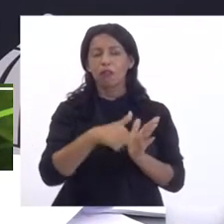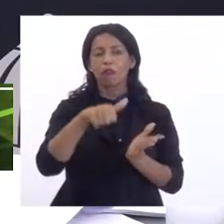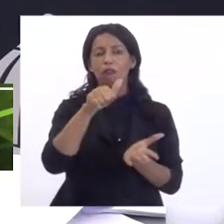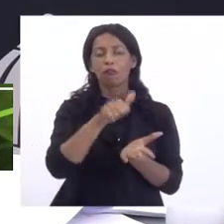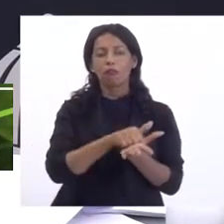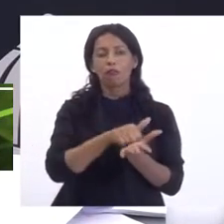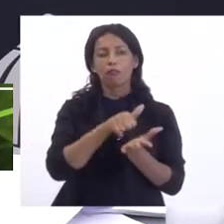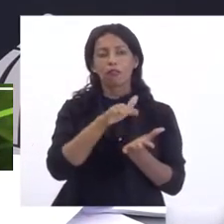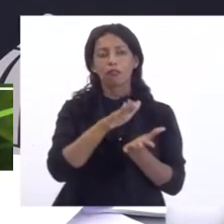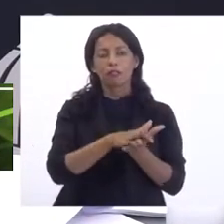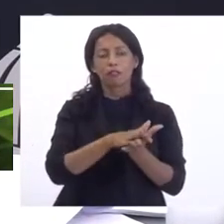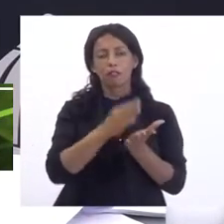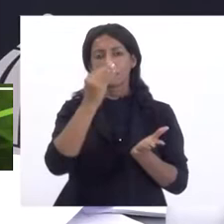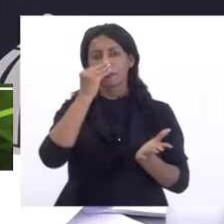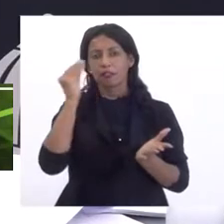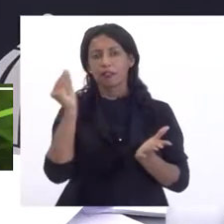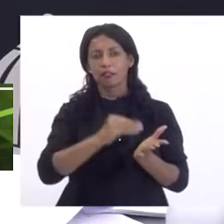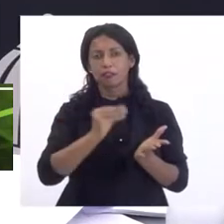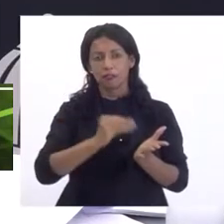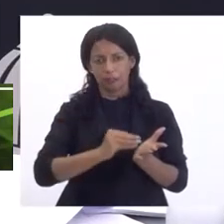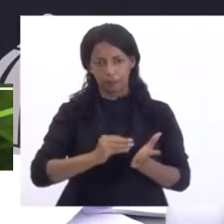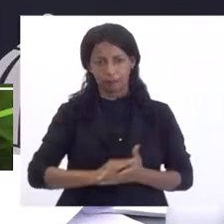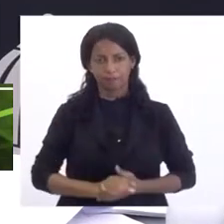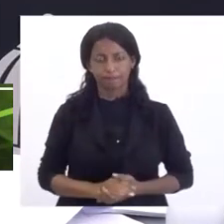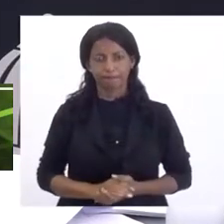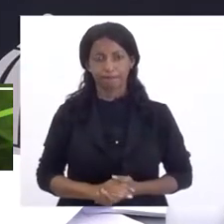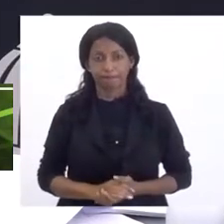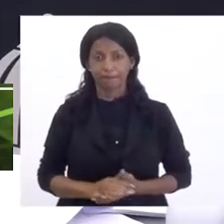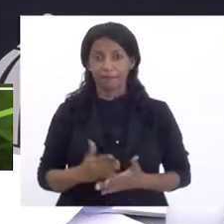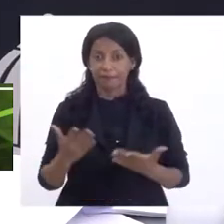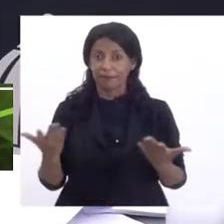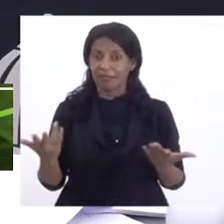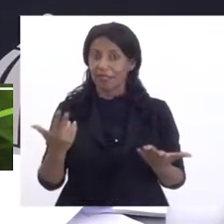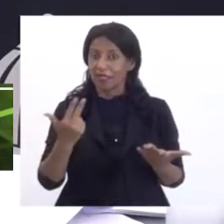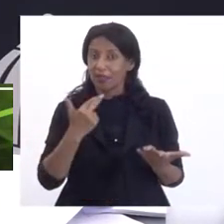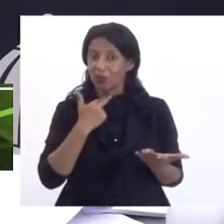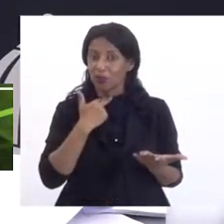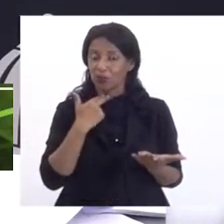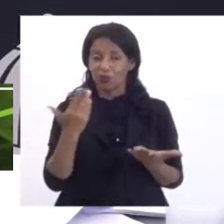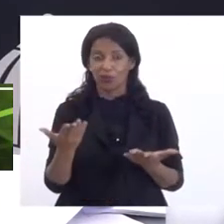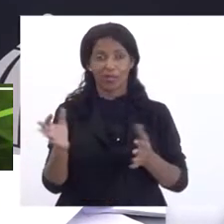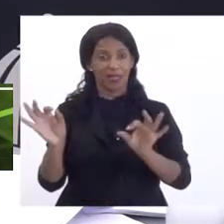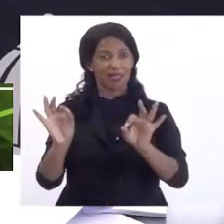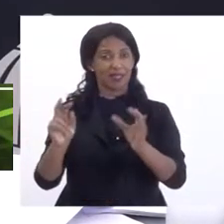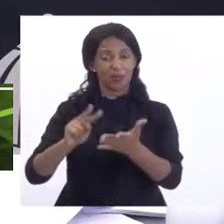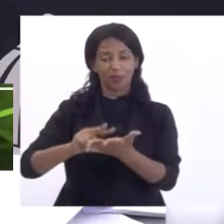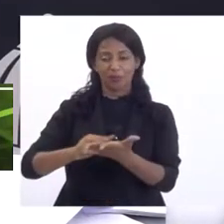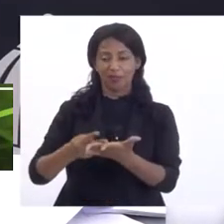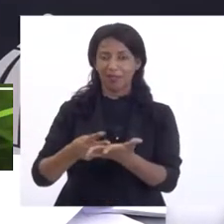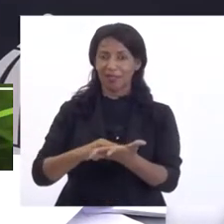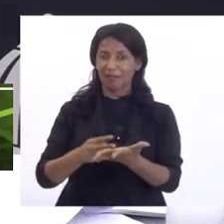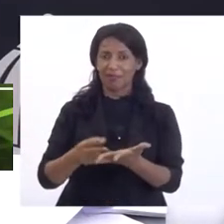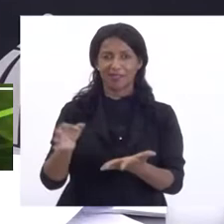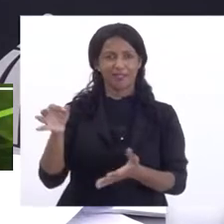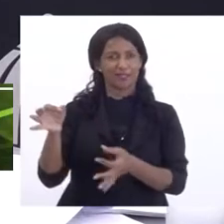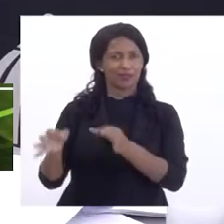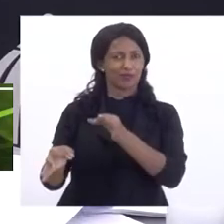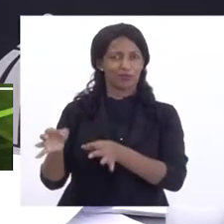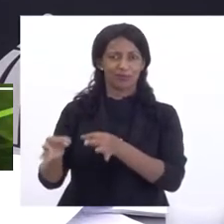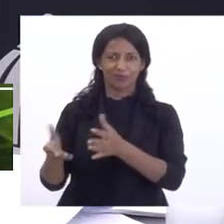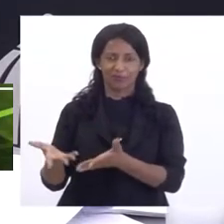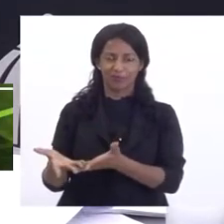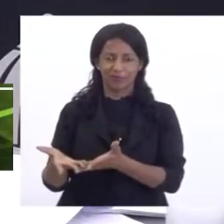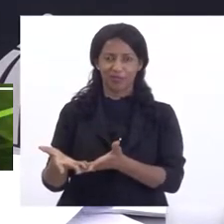das contas serem registradas. Então, não cabe aí nenhuma interpretação jurídica.